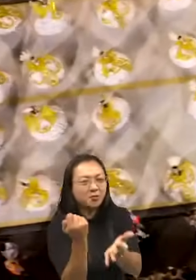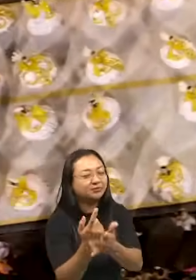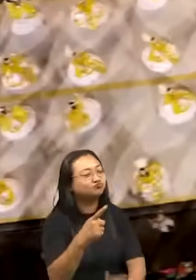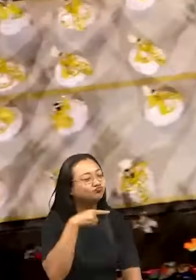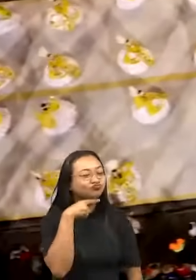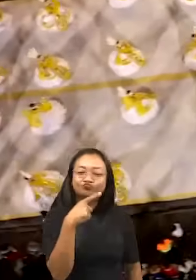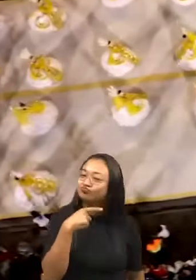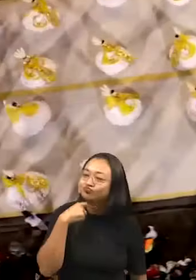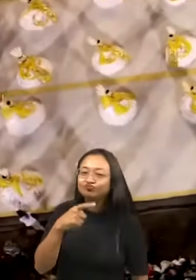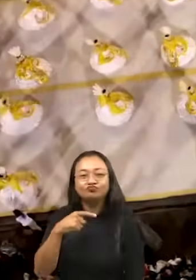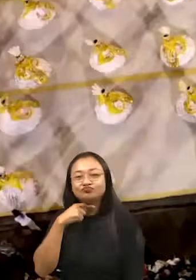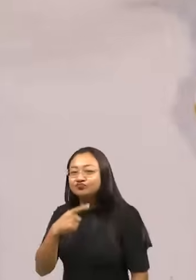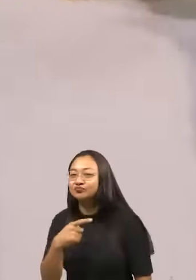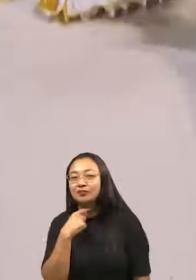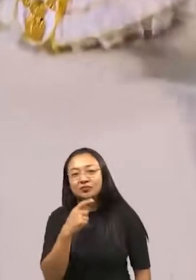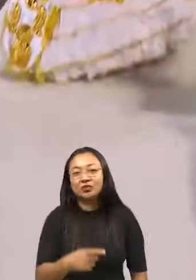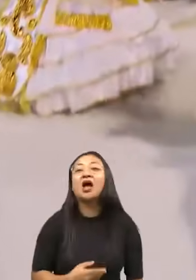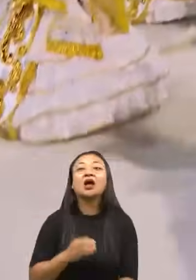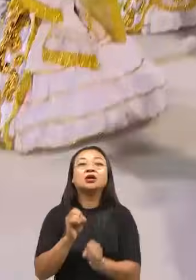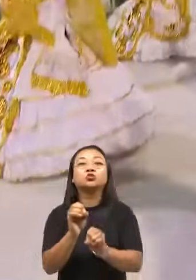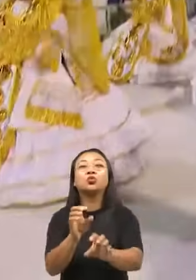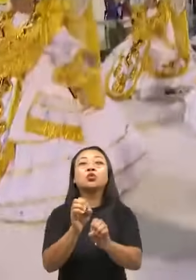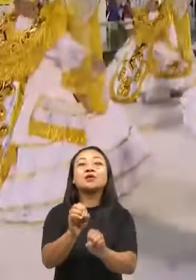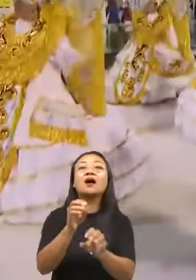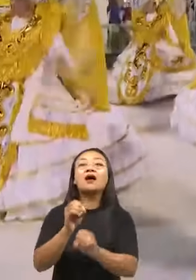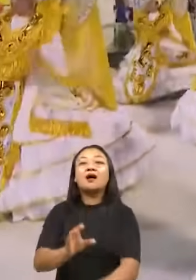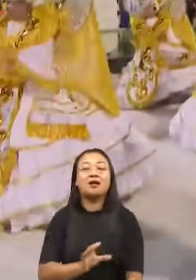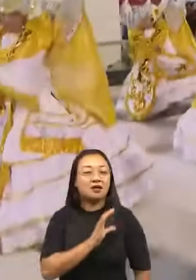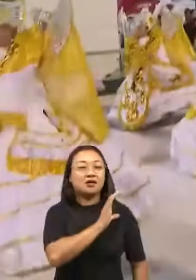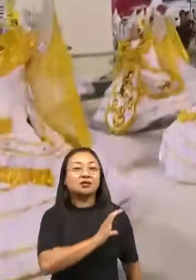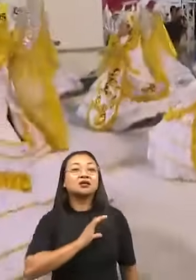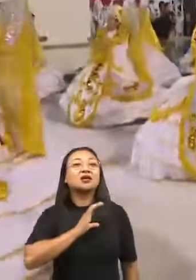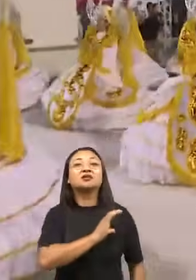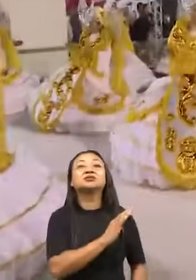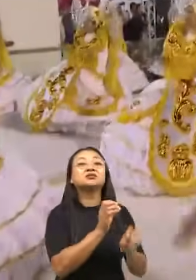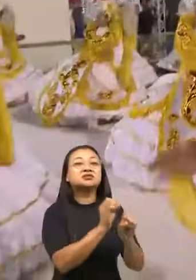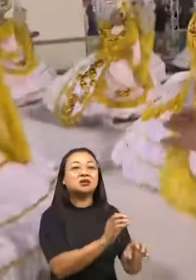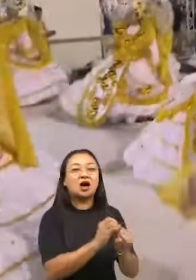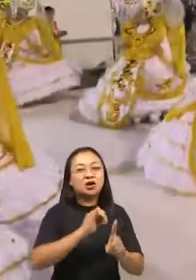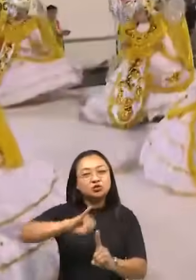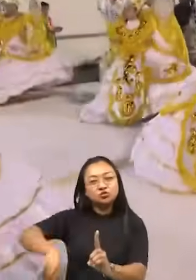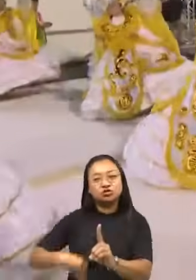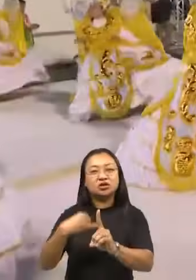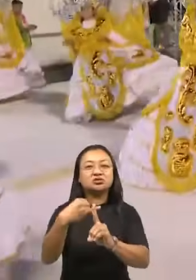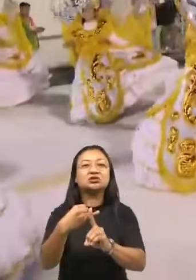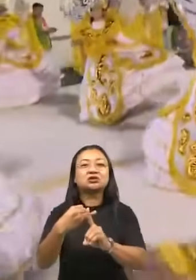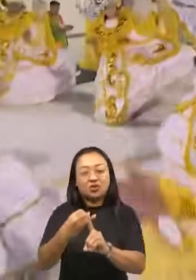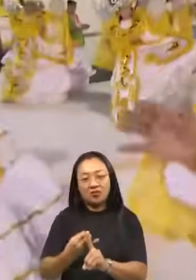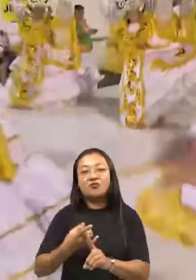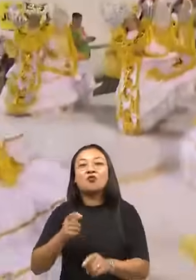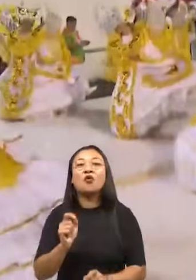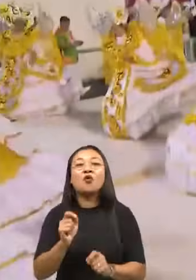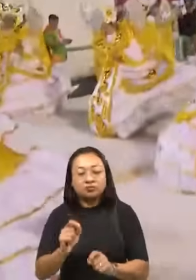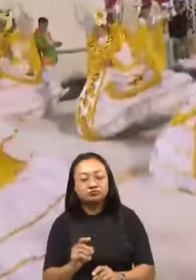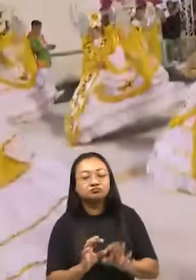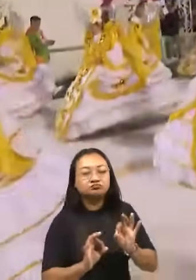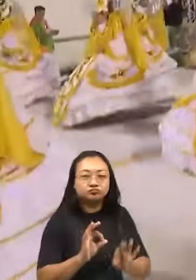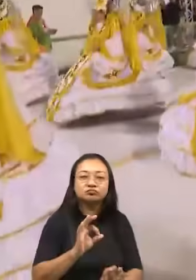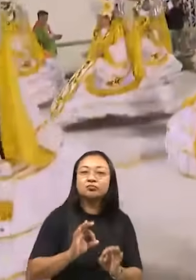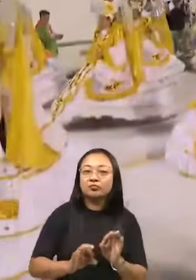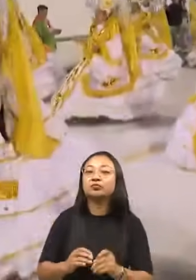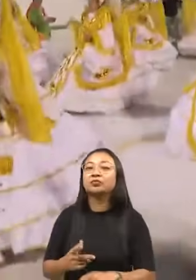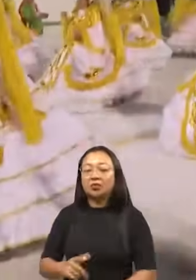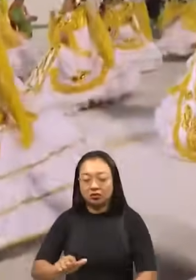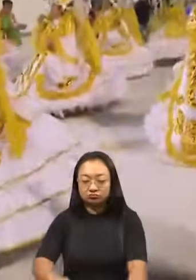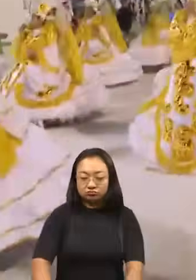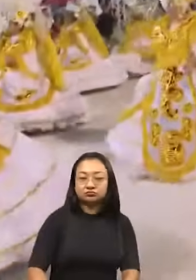Oi, educar, educar, catequizar. Nos jesuítas foi a missão.